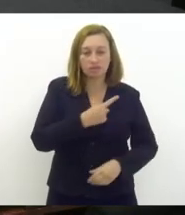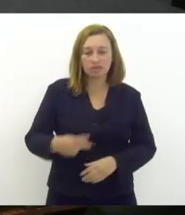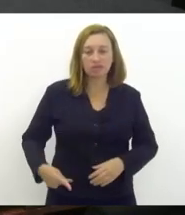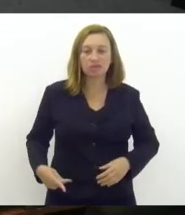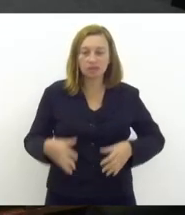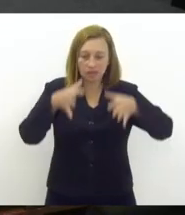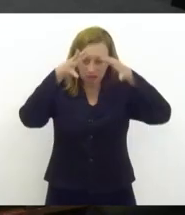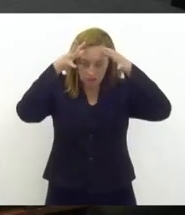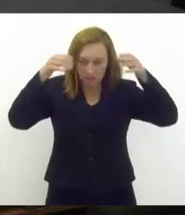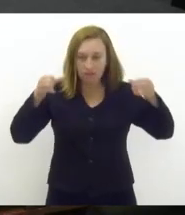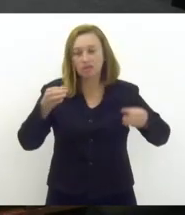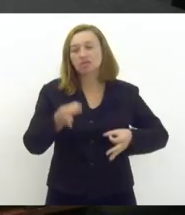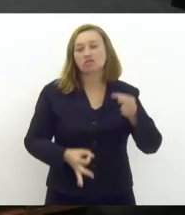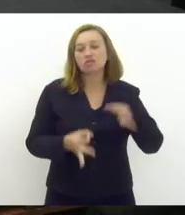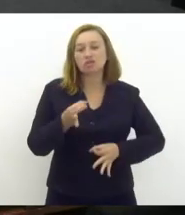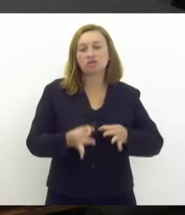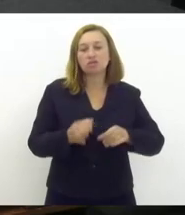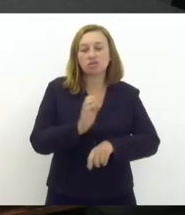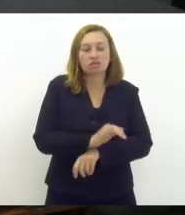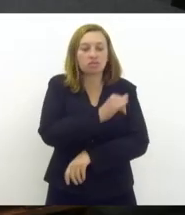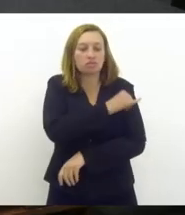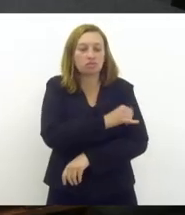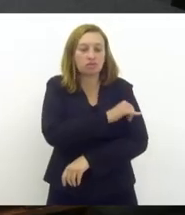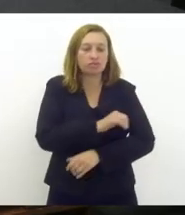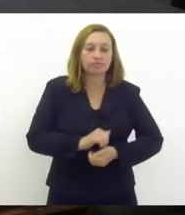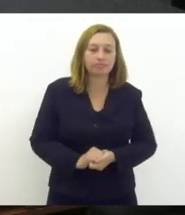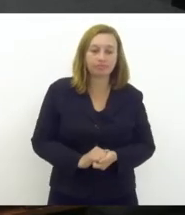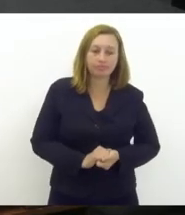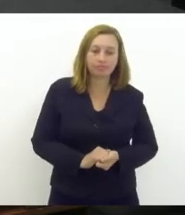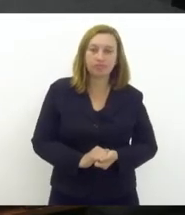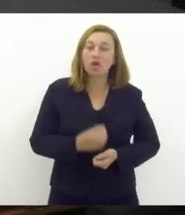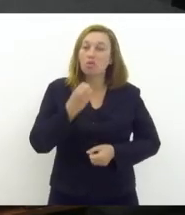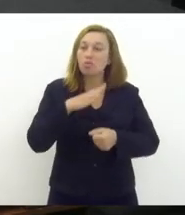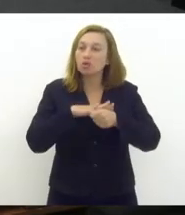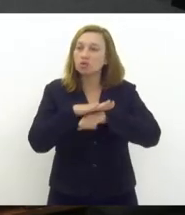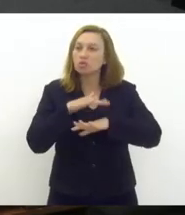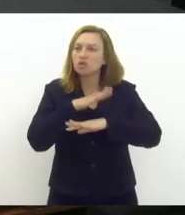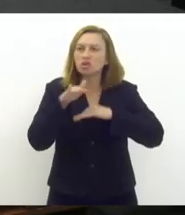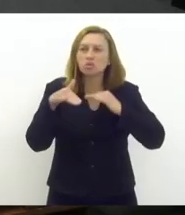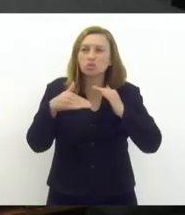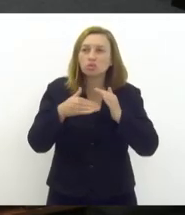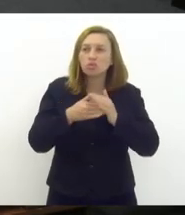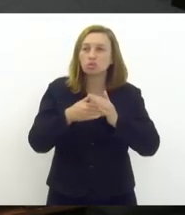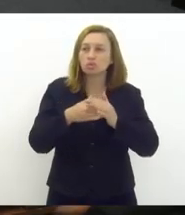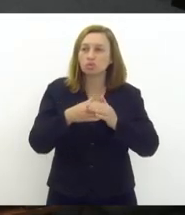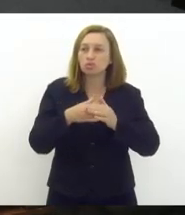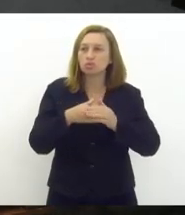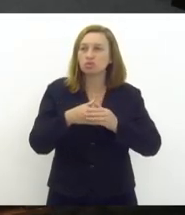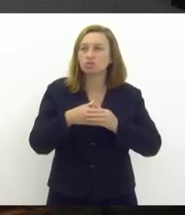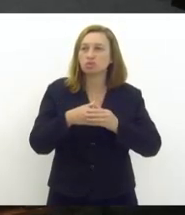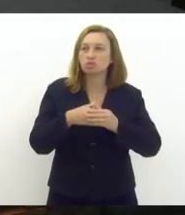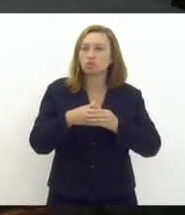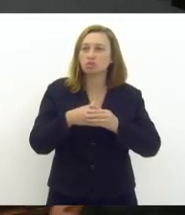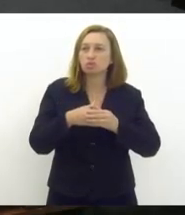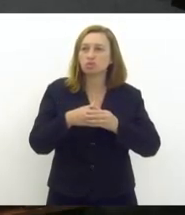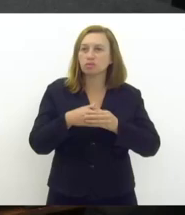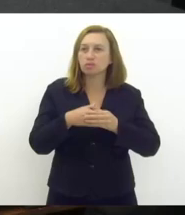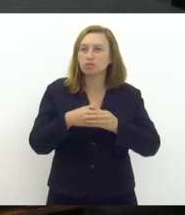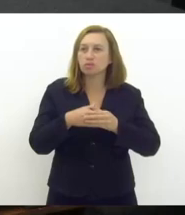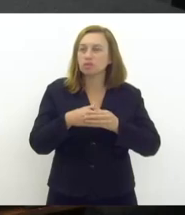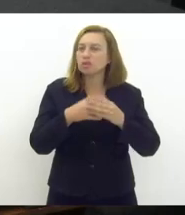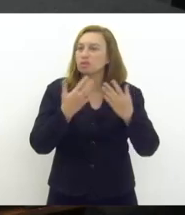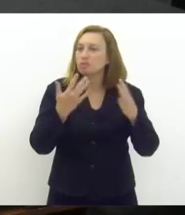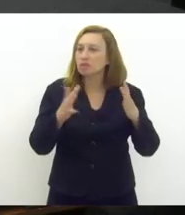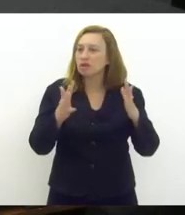Tribunal de Justiça do Estado do Rio de Janeiro Boa noite a todos e todas cumprimento